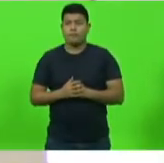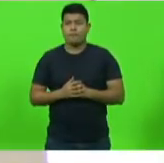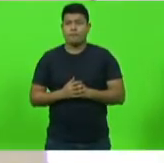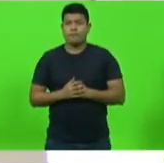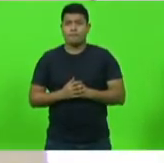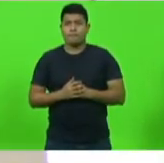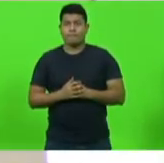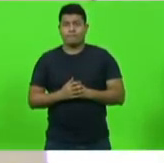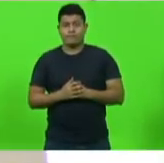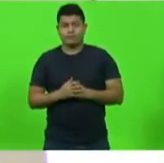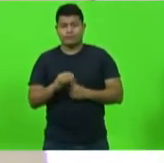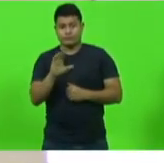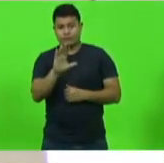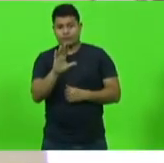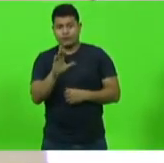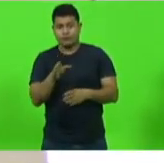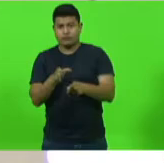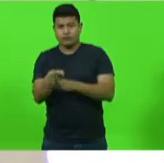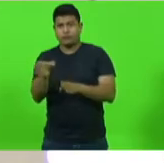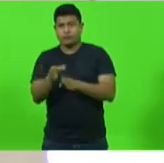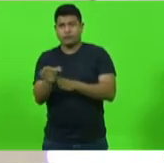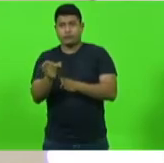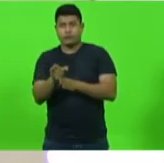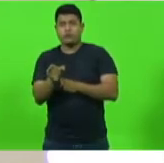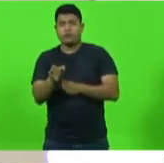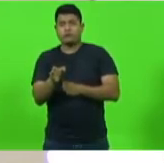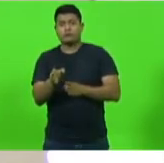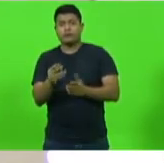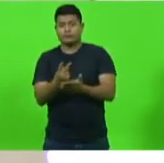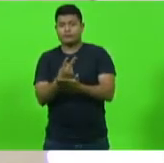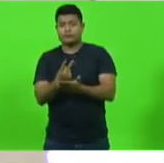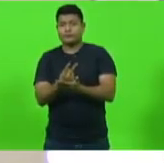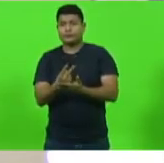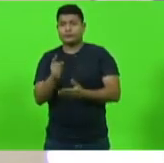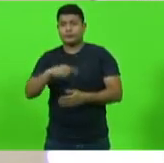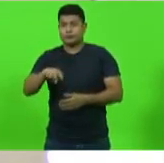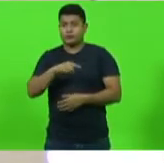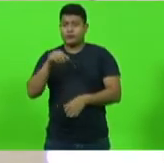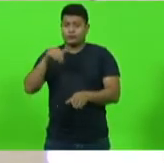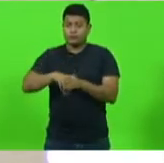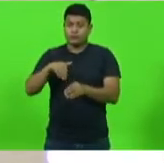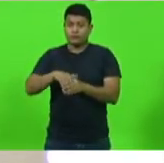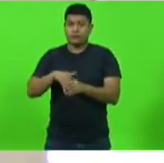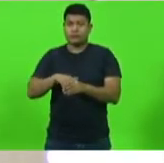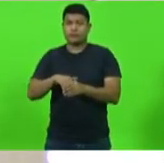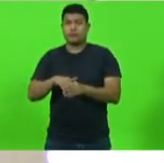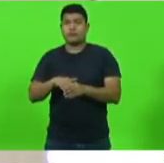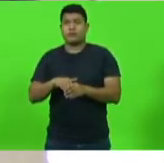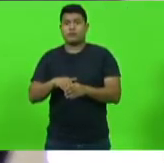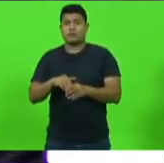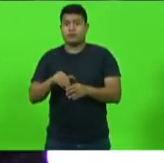nesse encaminhamento do deputado Zé Milton Schaefer. Nós estaremos votando, daqui a pouco,